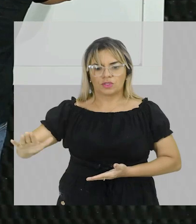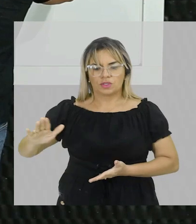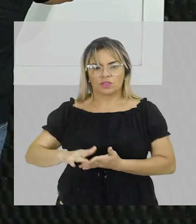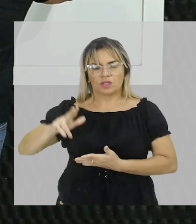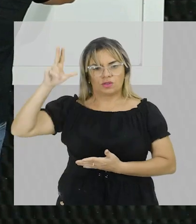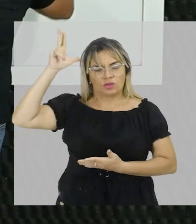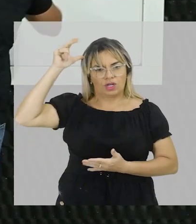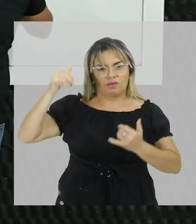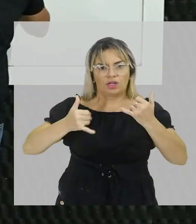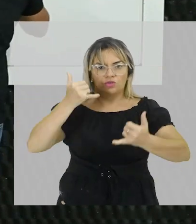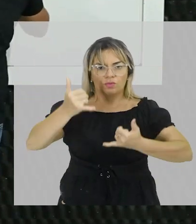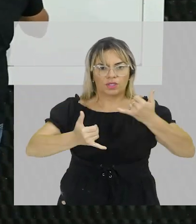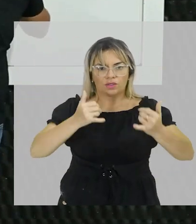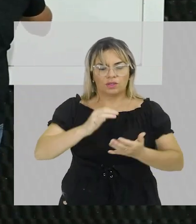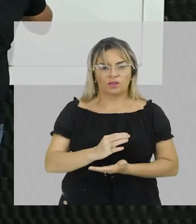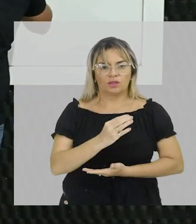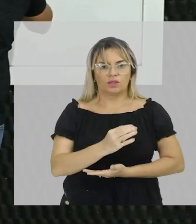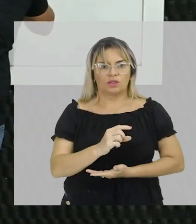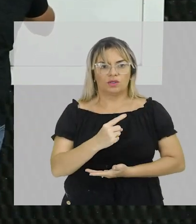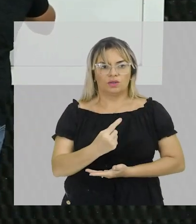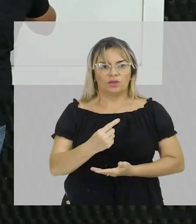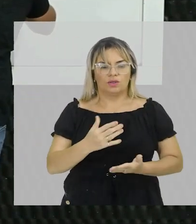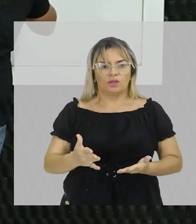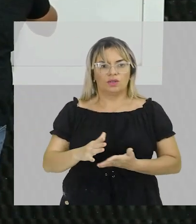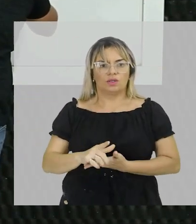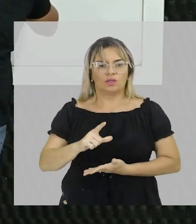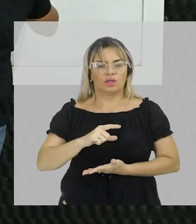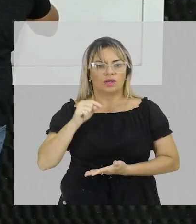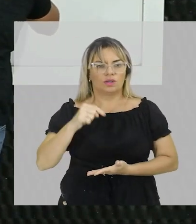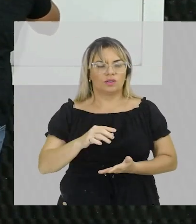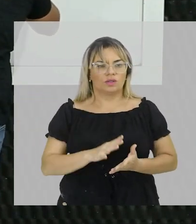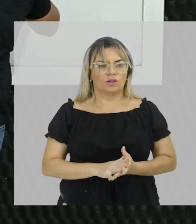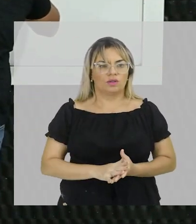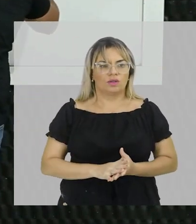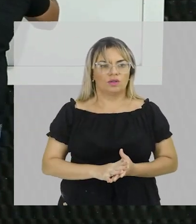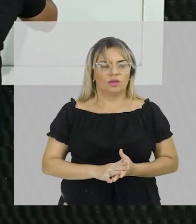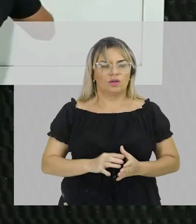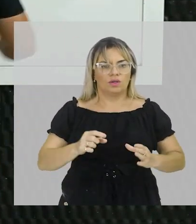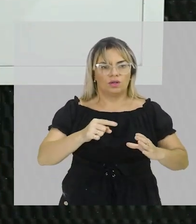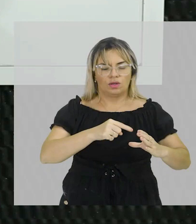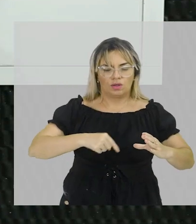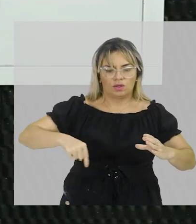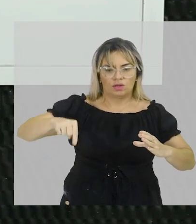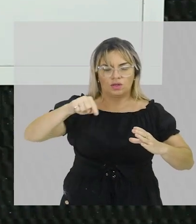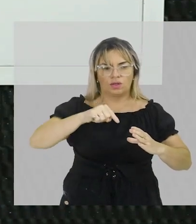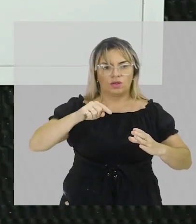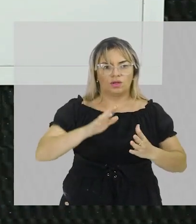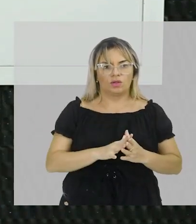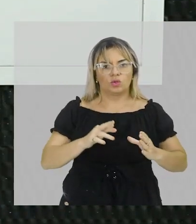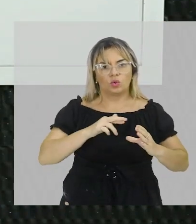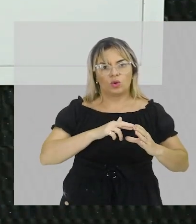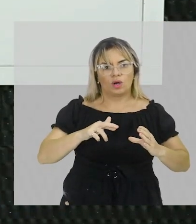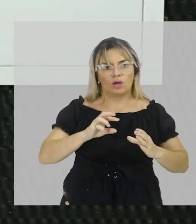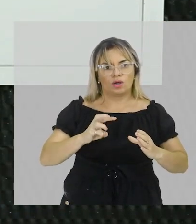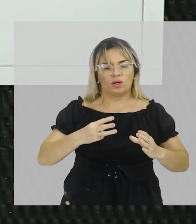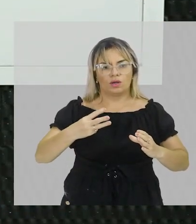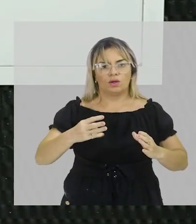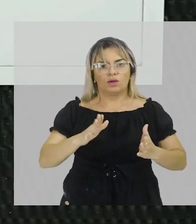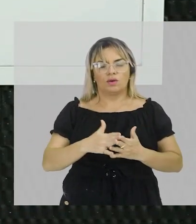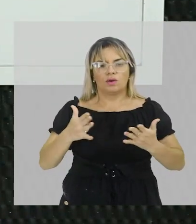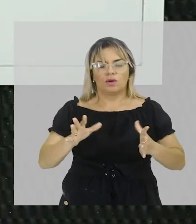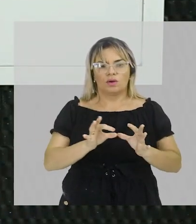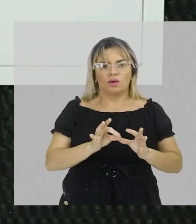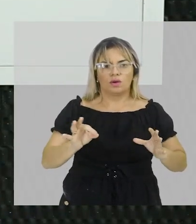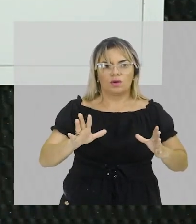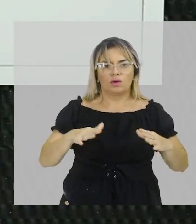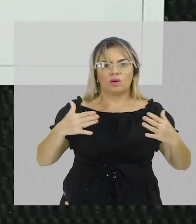ele está na circunferência de raio 3. Ora, vamos calcular o comprimento dessa circunferência,